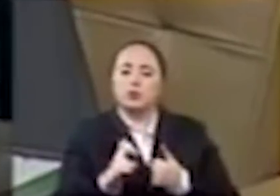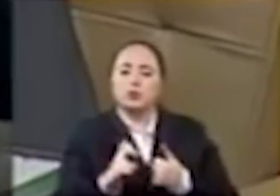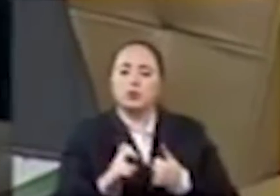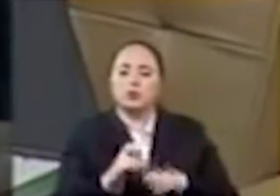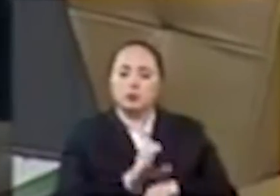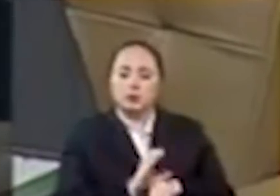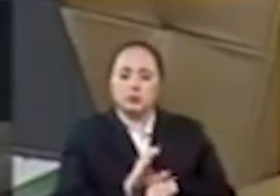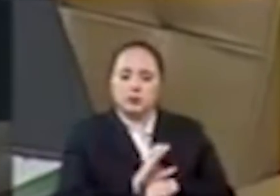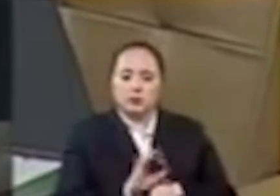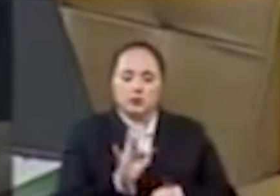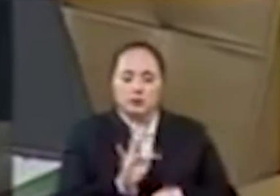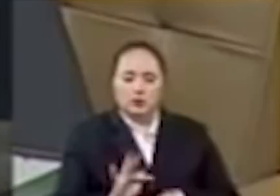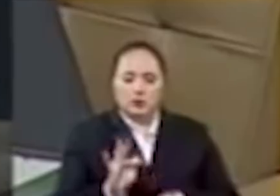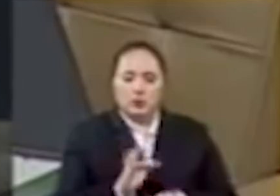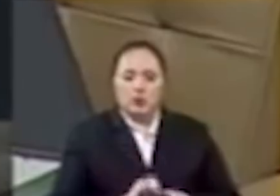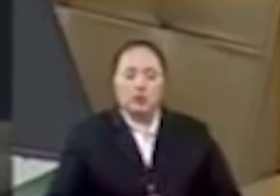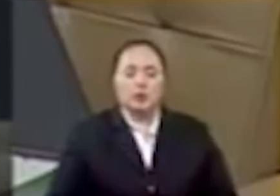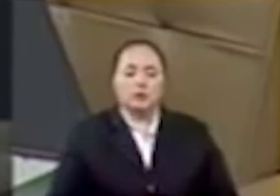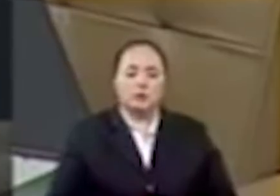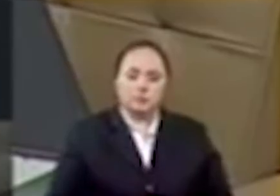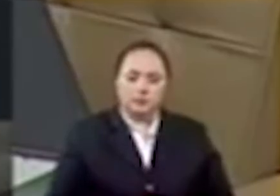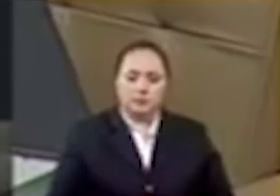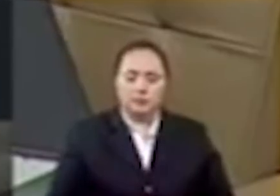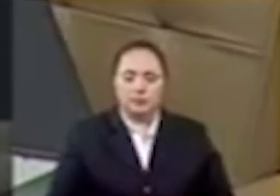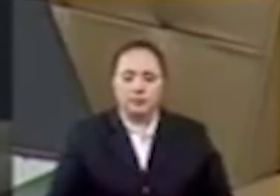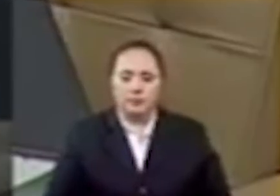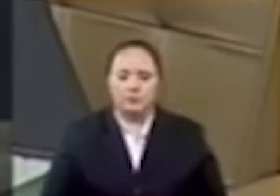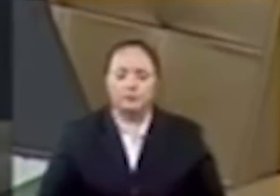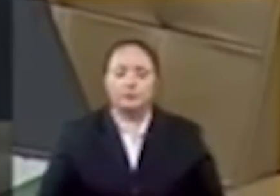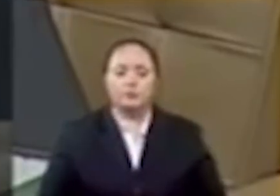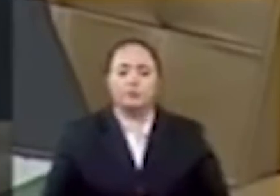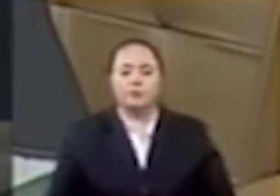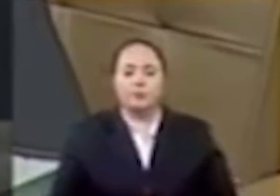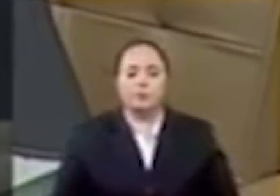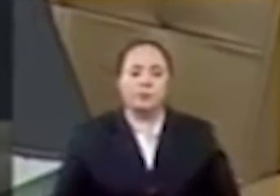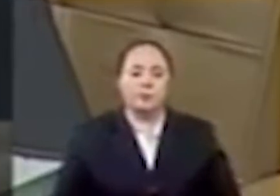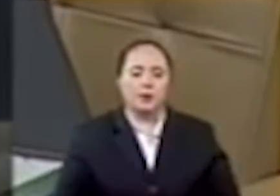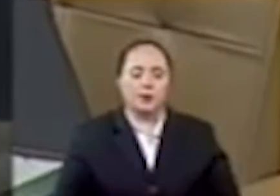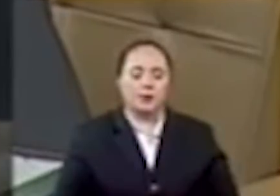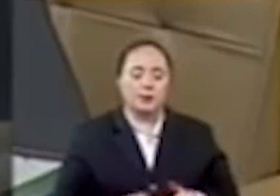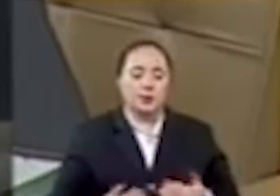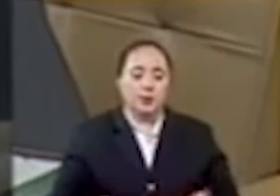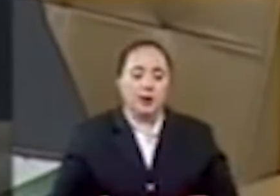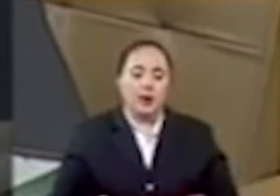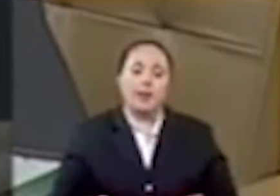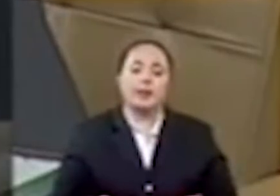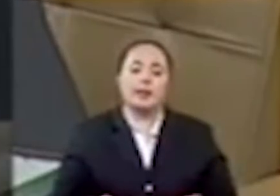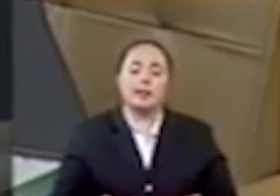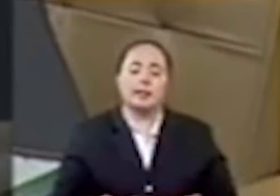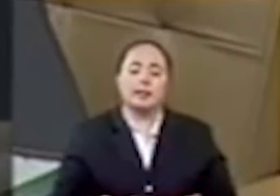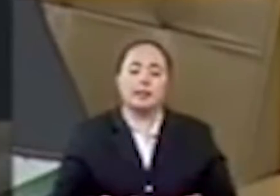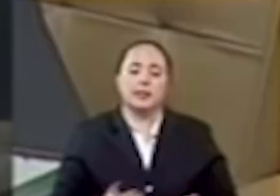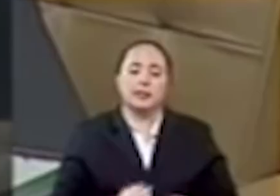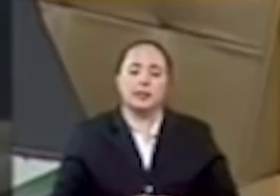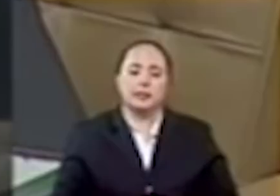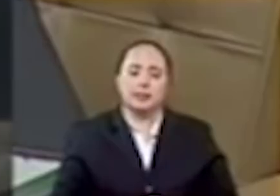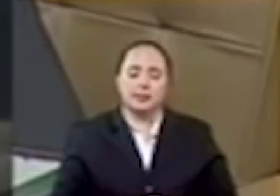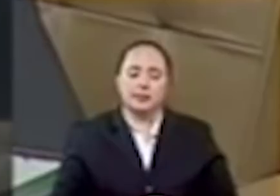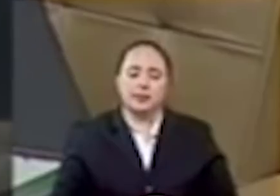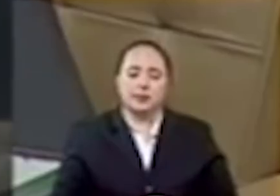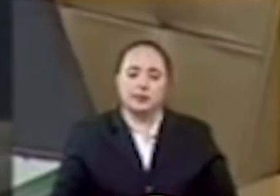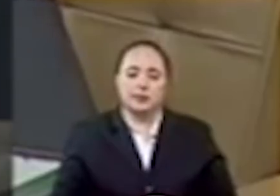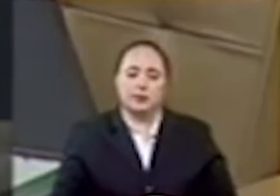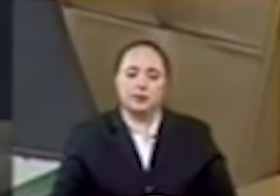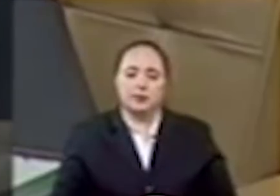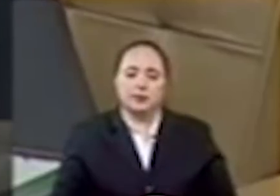Federal, e o qual tem como partícipe e decisor do problema de natureza predominantemente